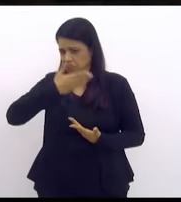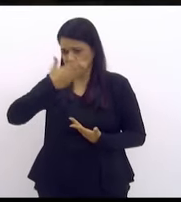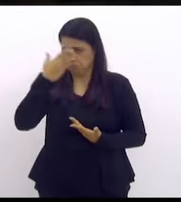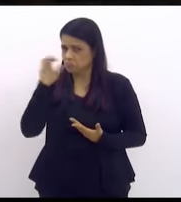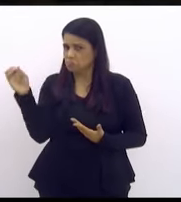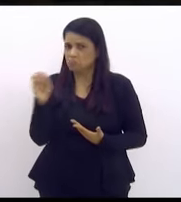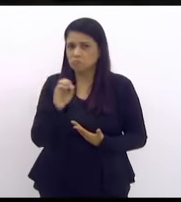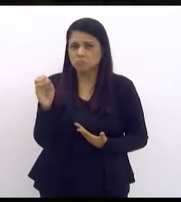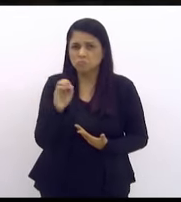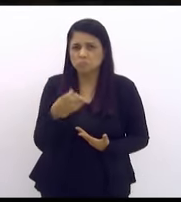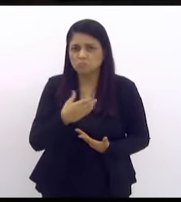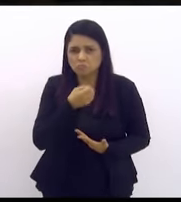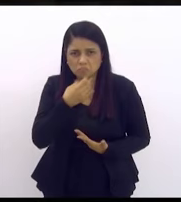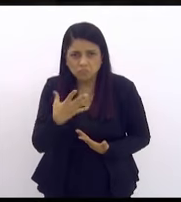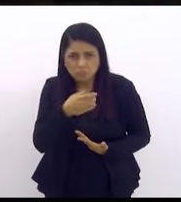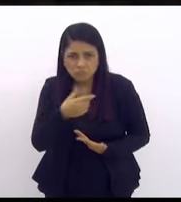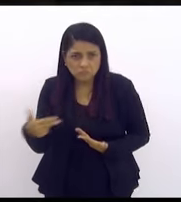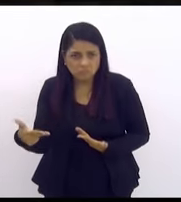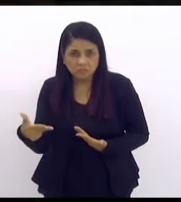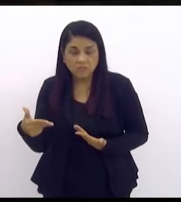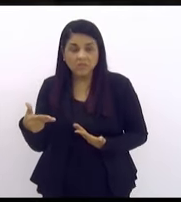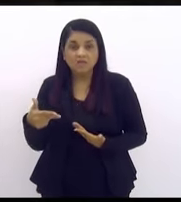Ao contrário, são